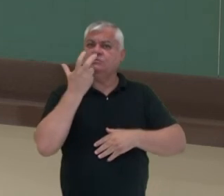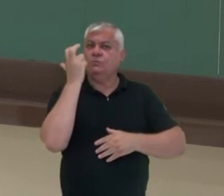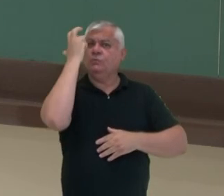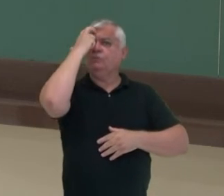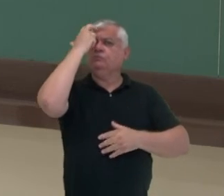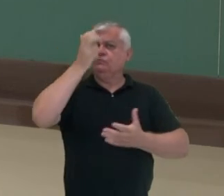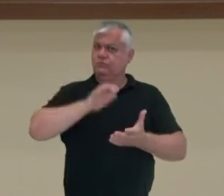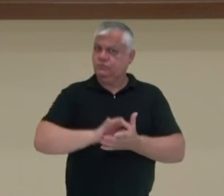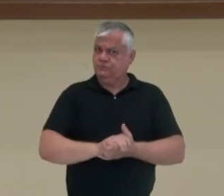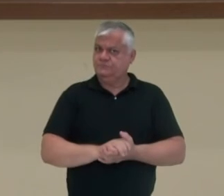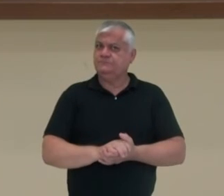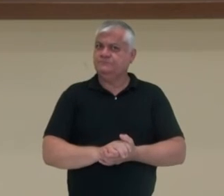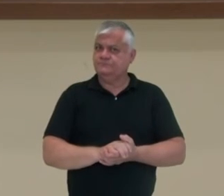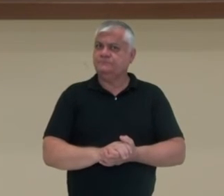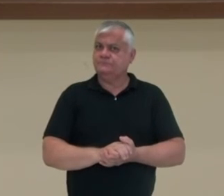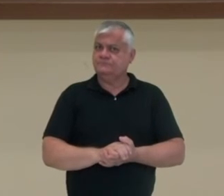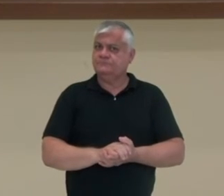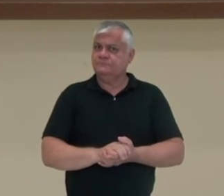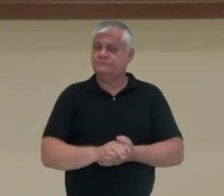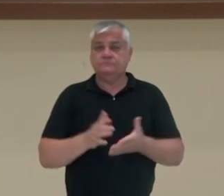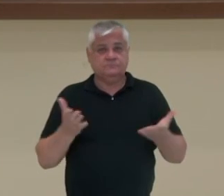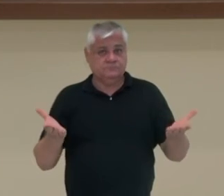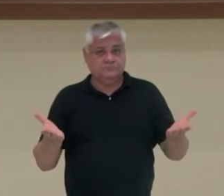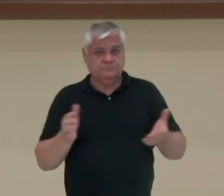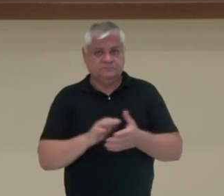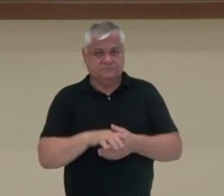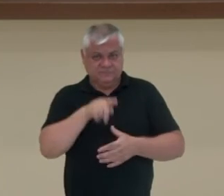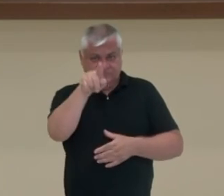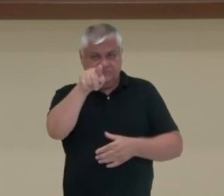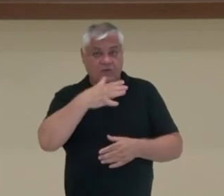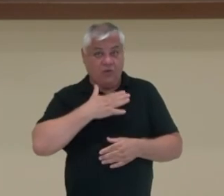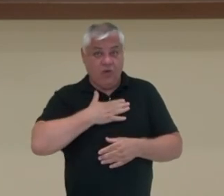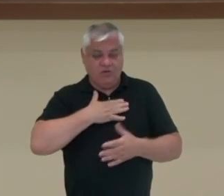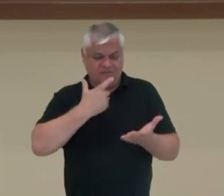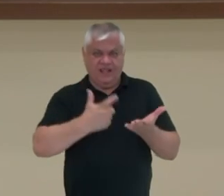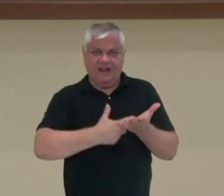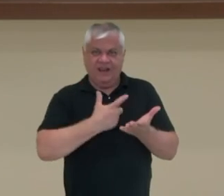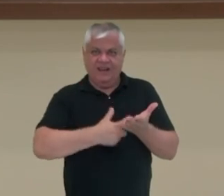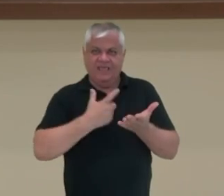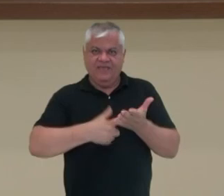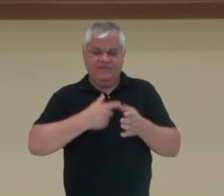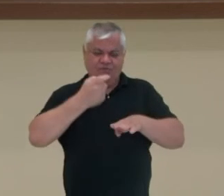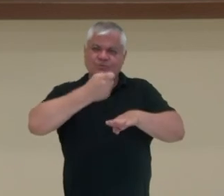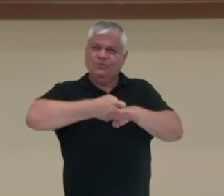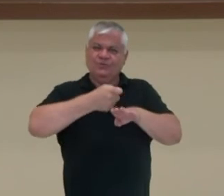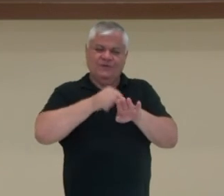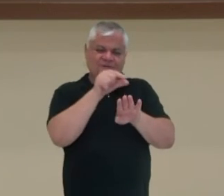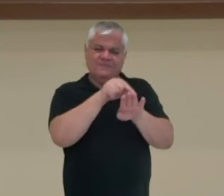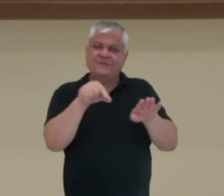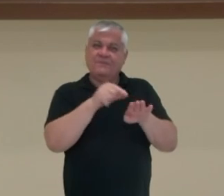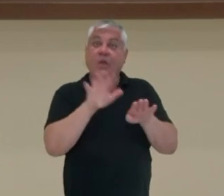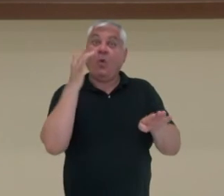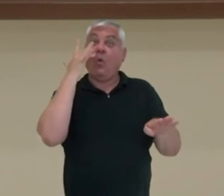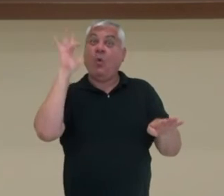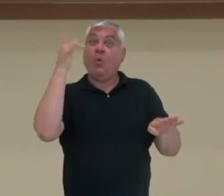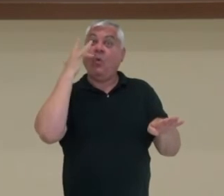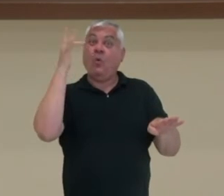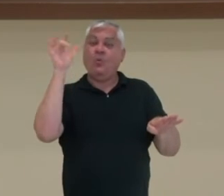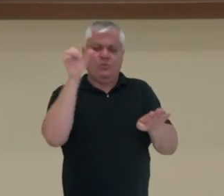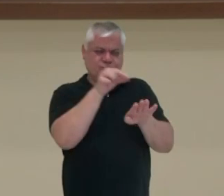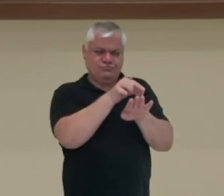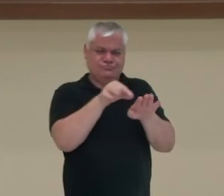empático. Quem nunca quis um livro de capa dura, com letras douradas, aquela